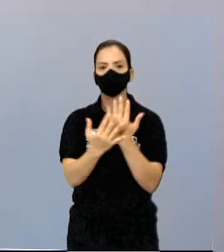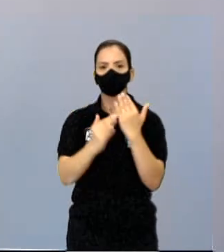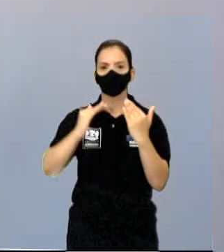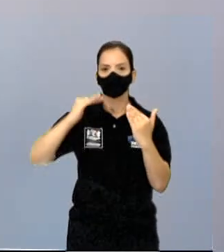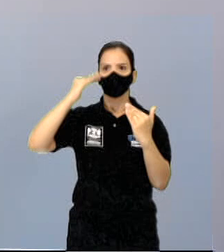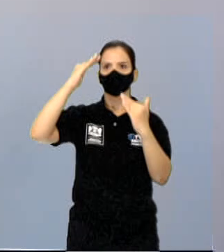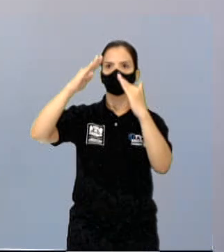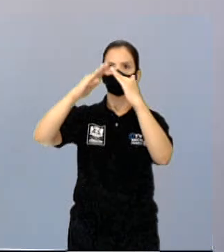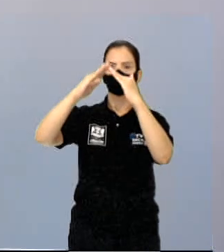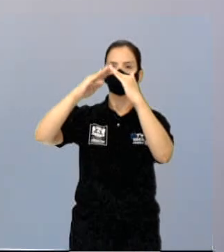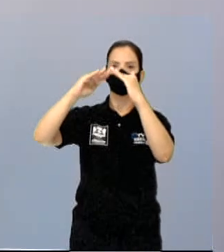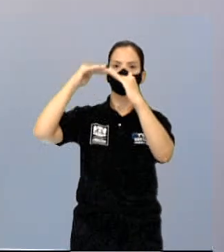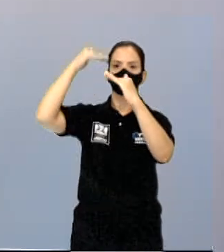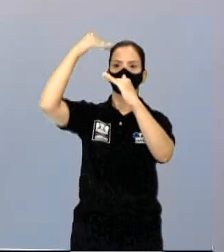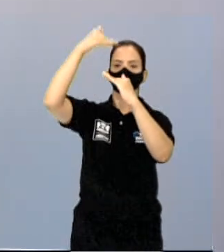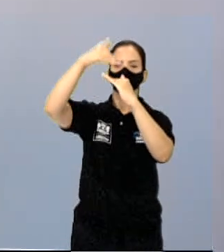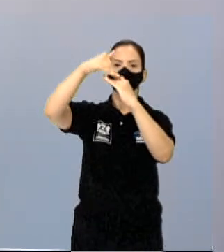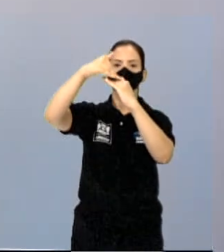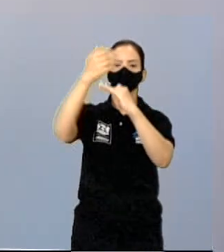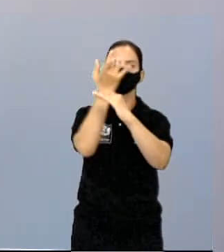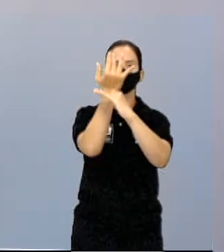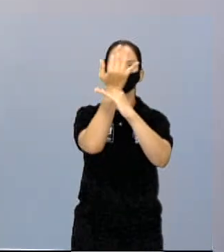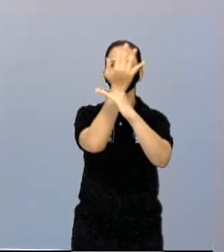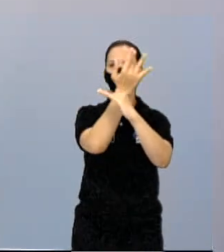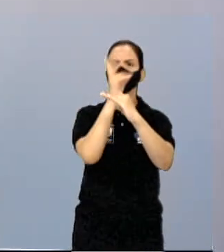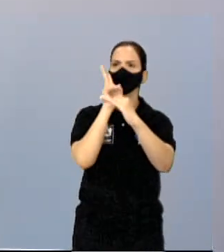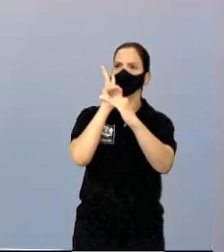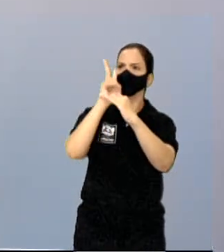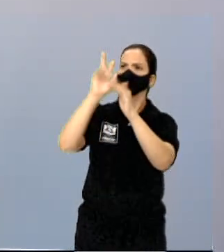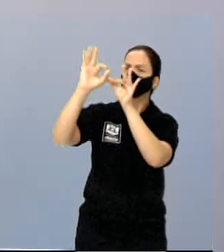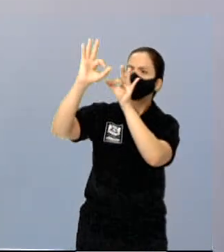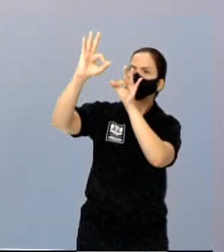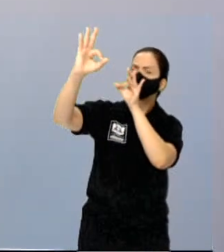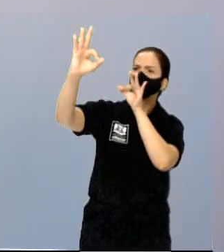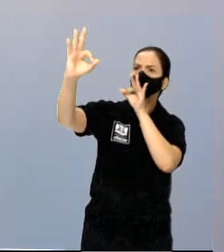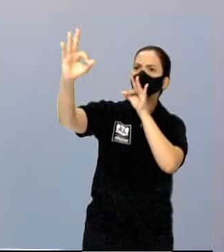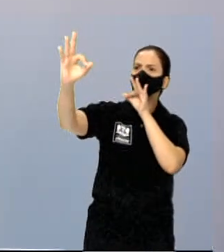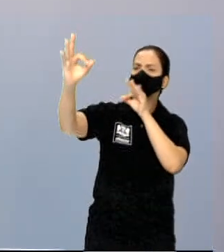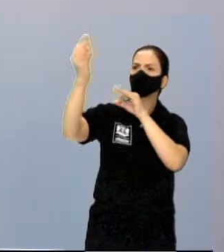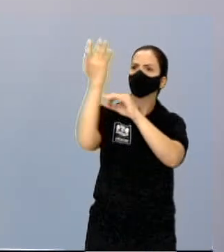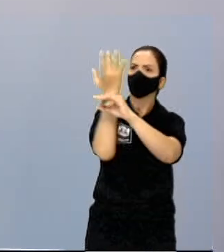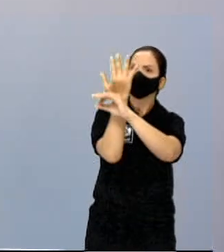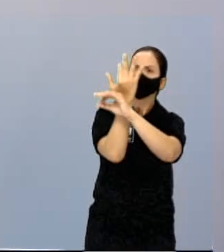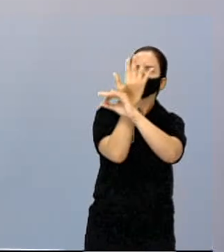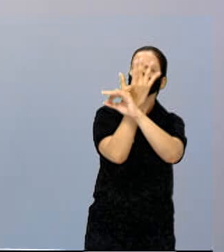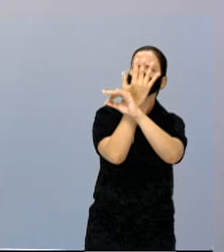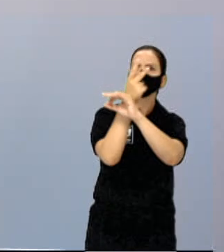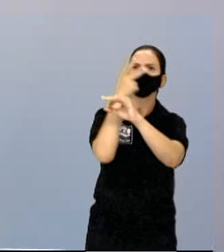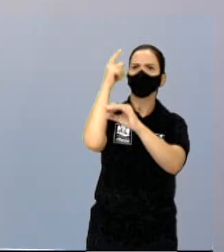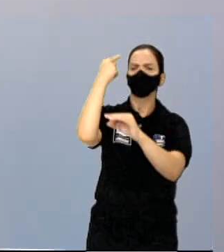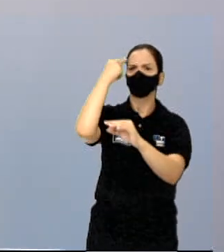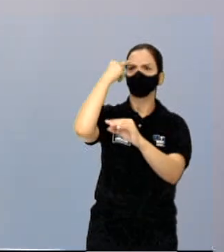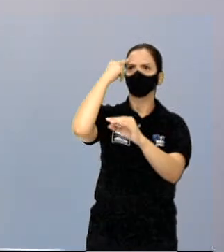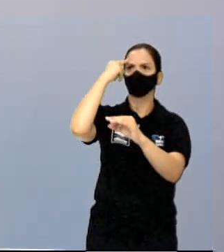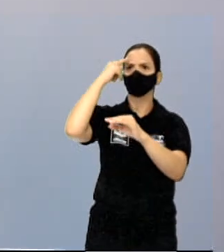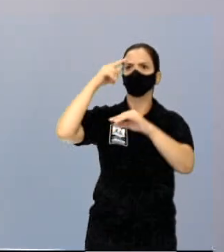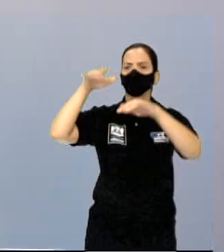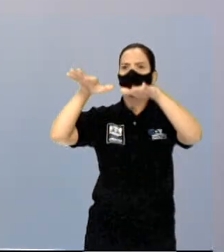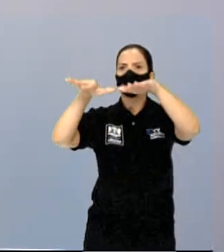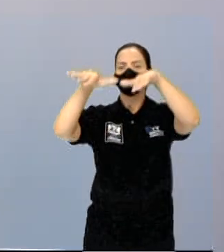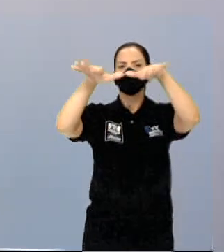cima dos templos. E quem vinha de longe pensava que aqueles jardins ali estavam suspensos, ou seja, que eles estavam